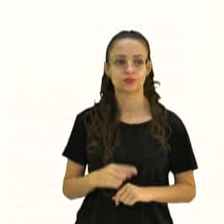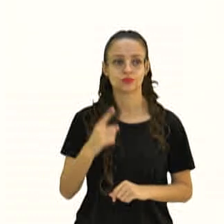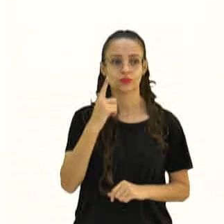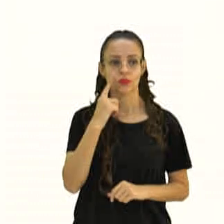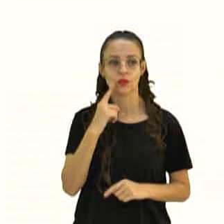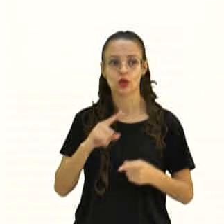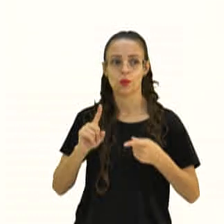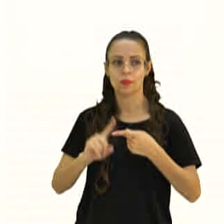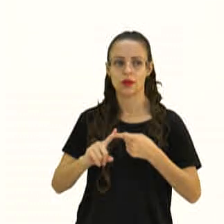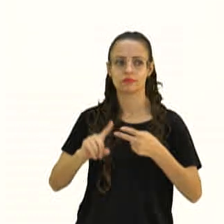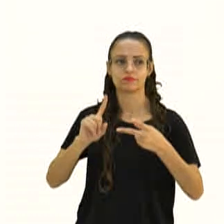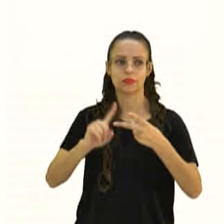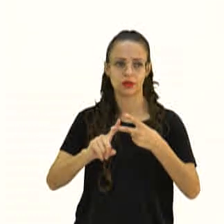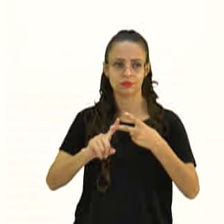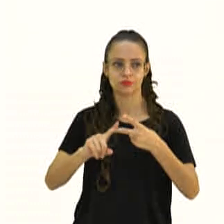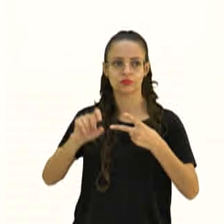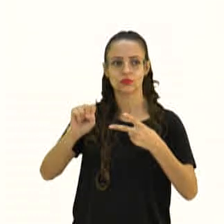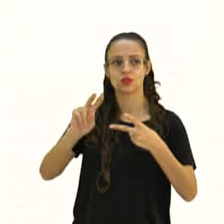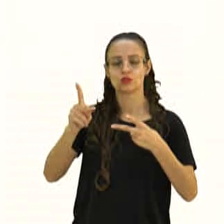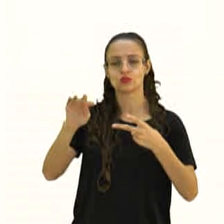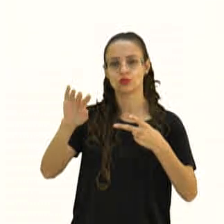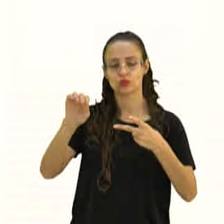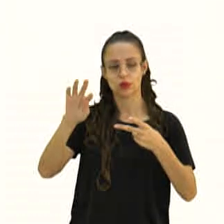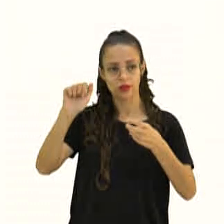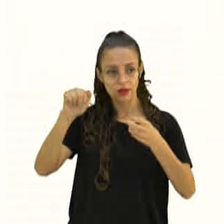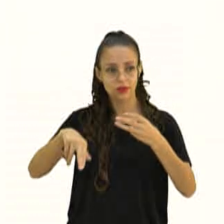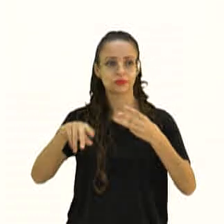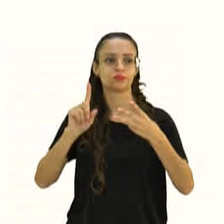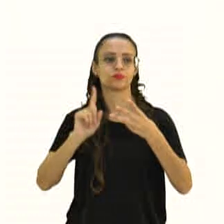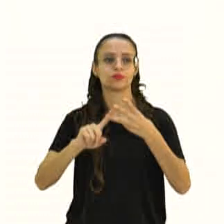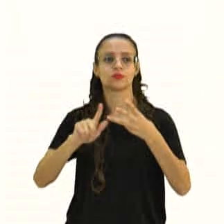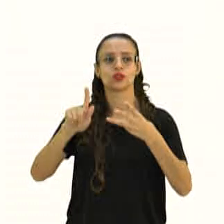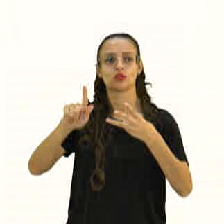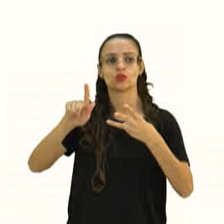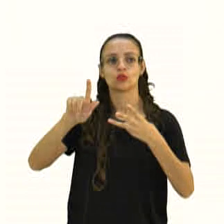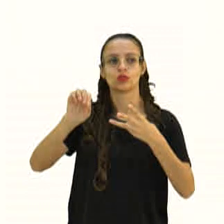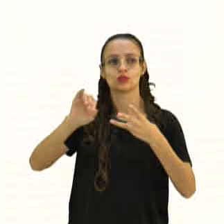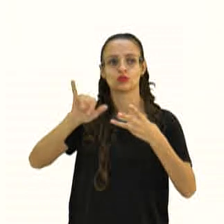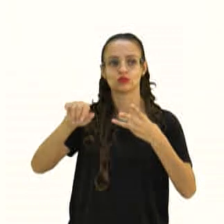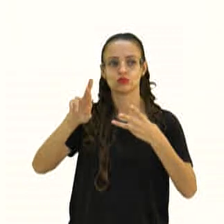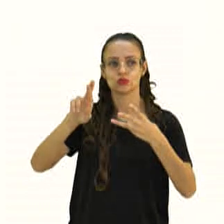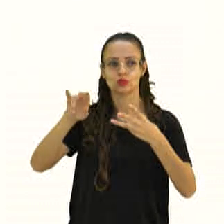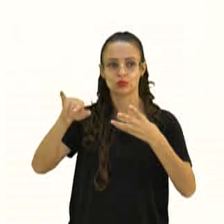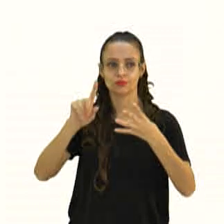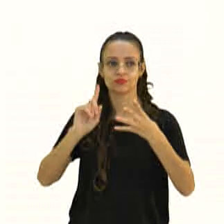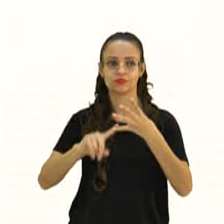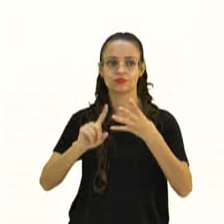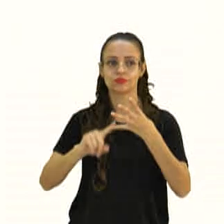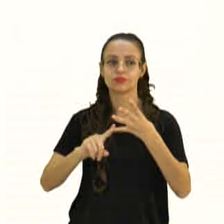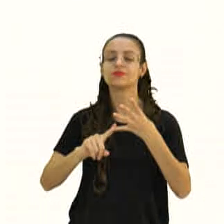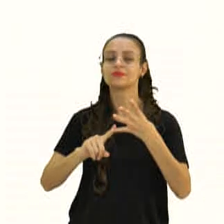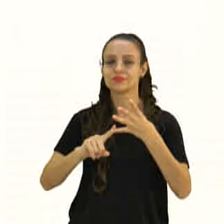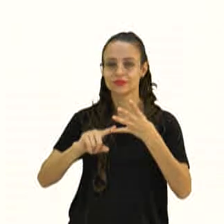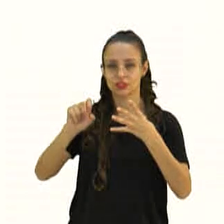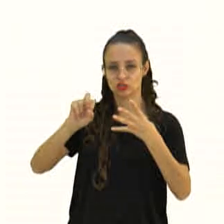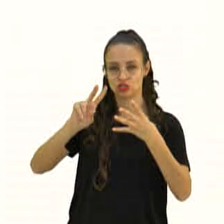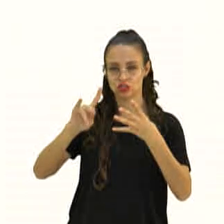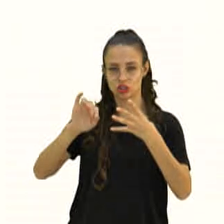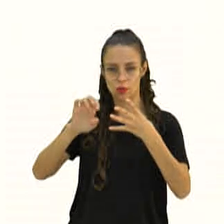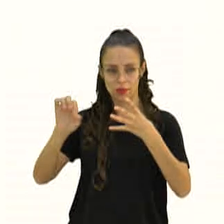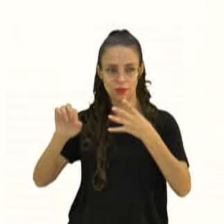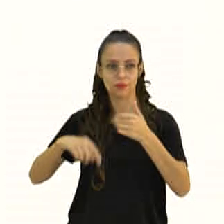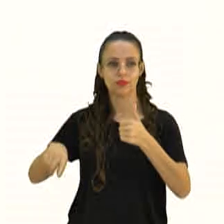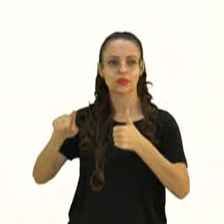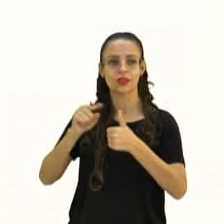Kyokushinkai, o Shotokan, né? O Goju-ryu, o Shorin-ryu e o Kenpo, né? Que é a primeira